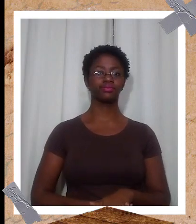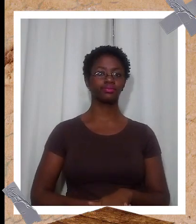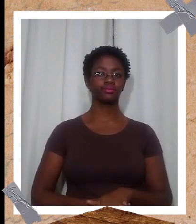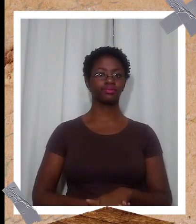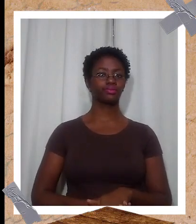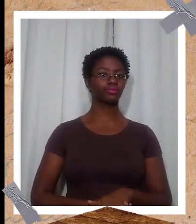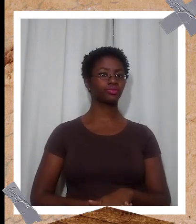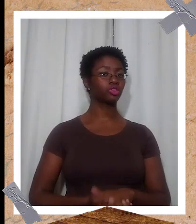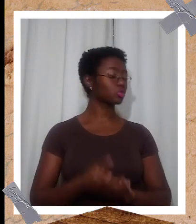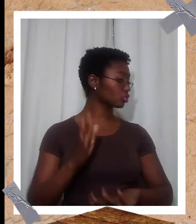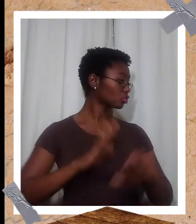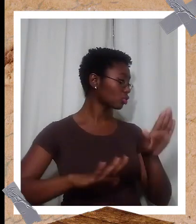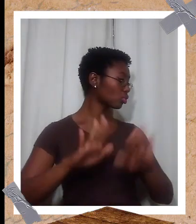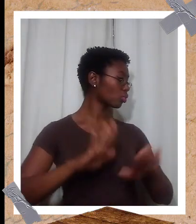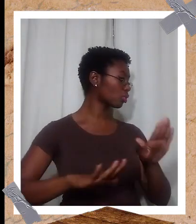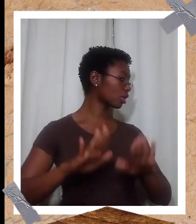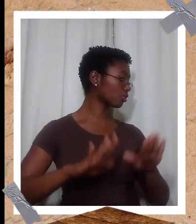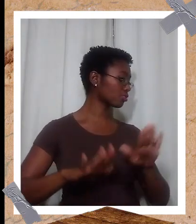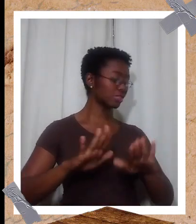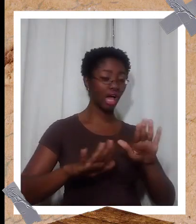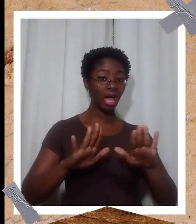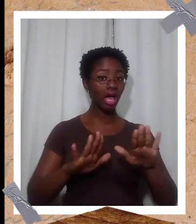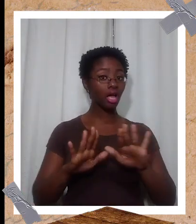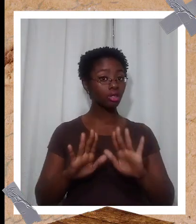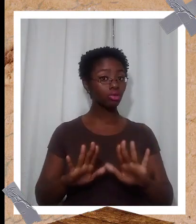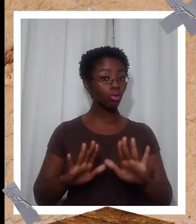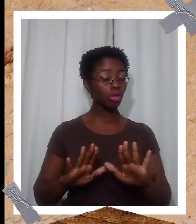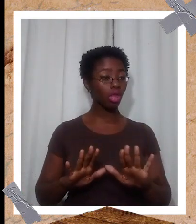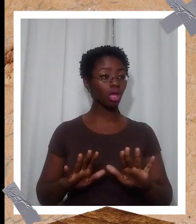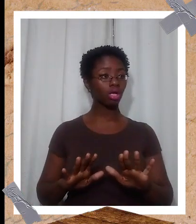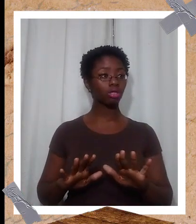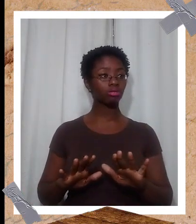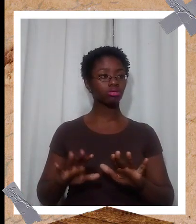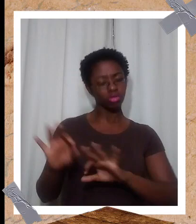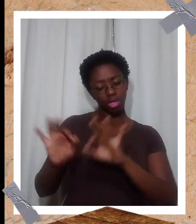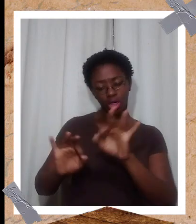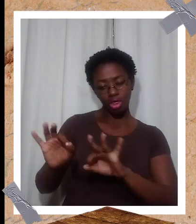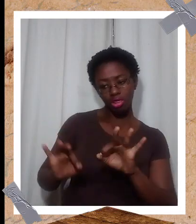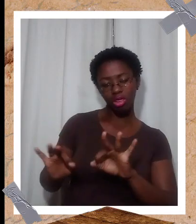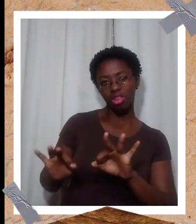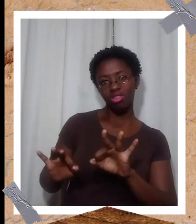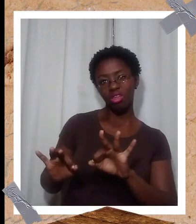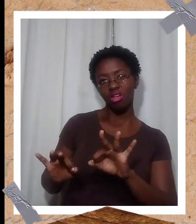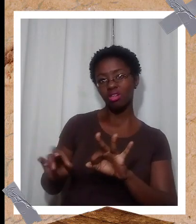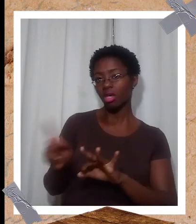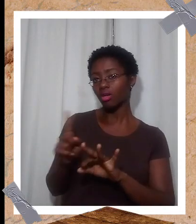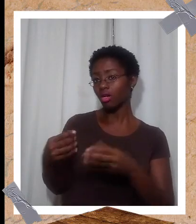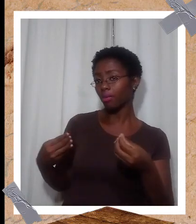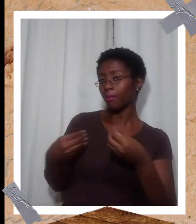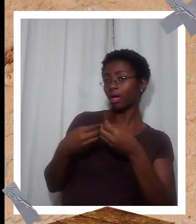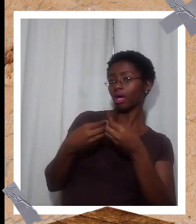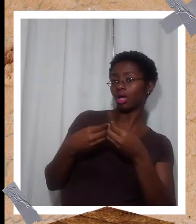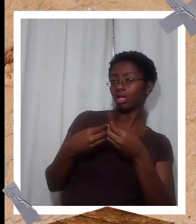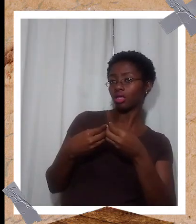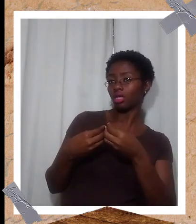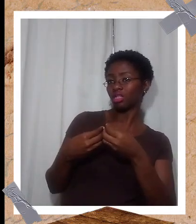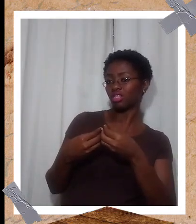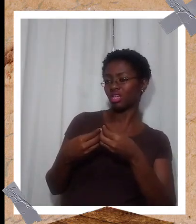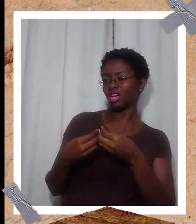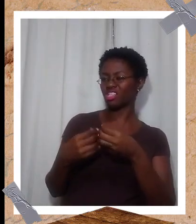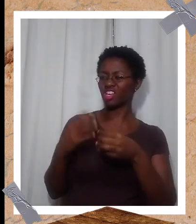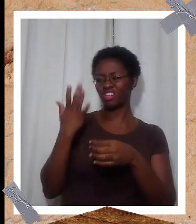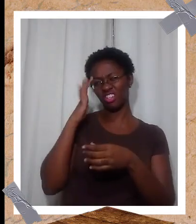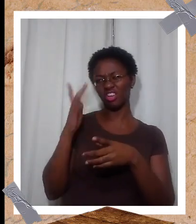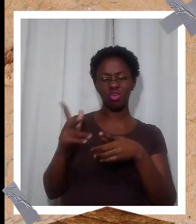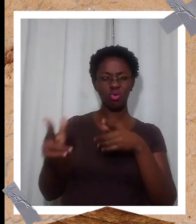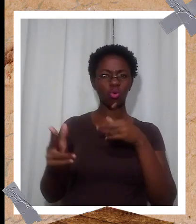Isso, entra mais de perto. Cabeça pra cá. Não, mas a perna dele não tá para. Não, pode dobrar a perna. Pode dobrar a perna, não. A gente corta isso. Muito leva